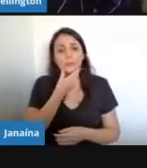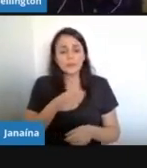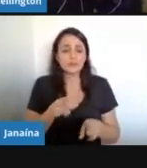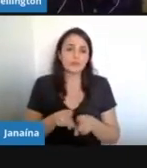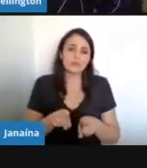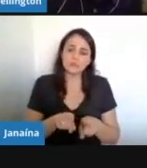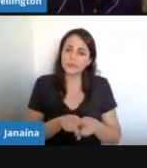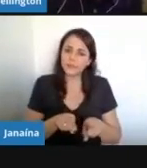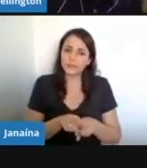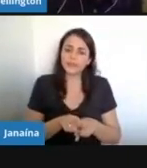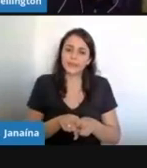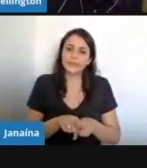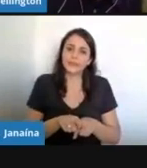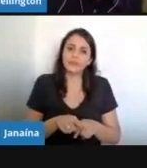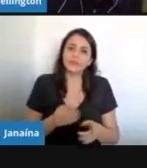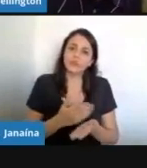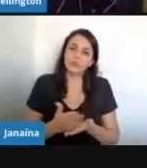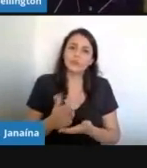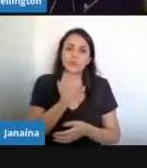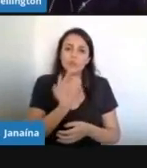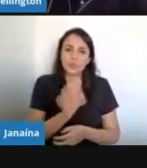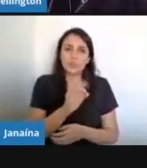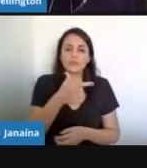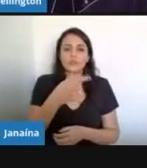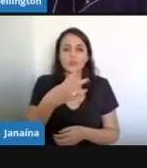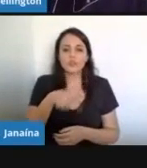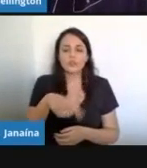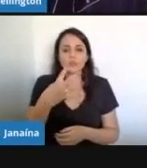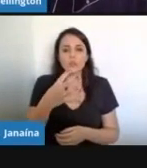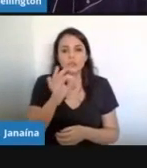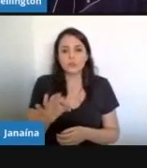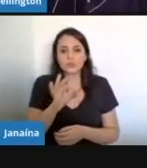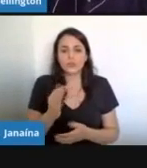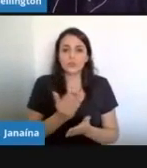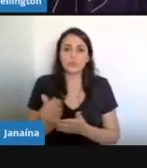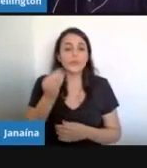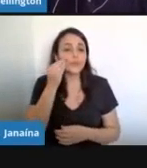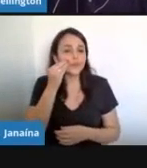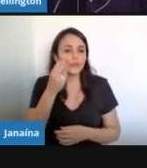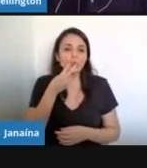também basicamente a mesma prevalência, 24,4%, tá?